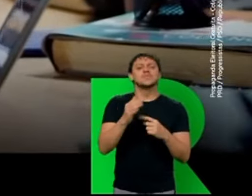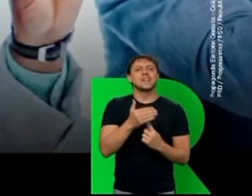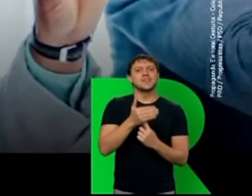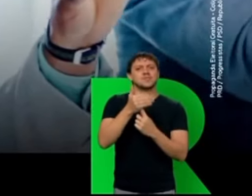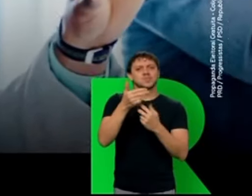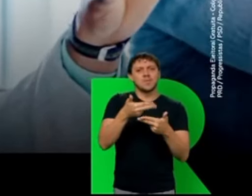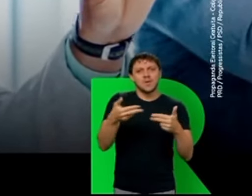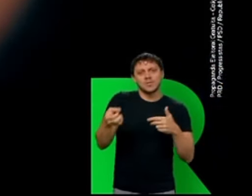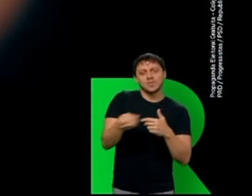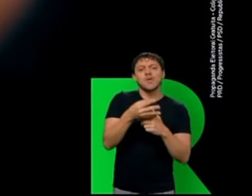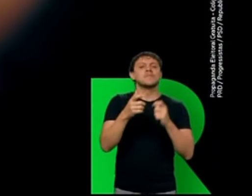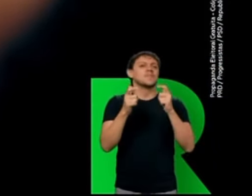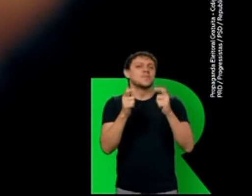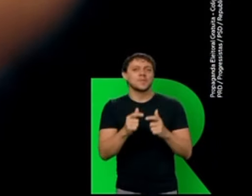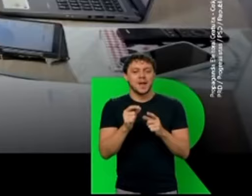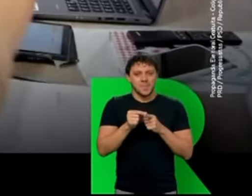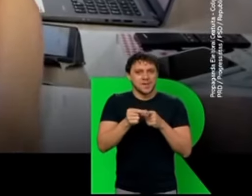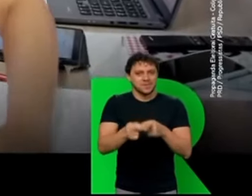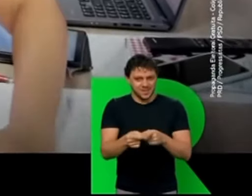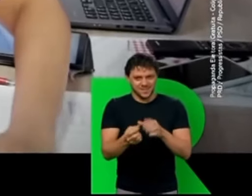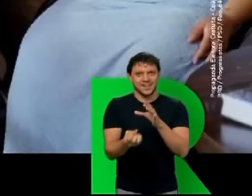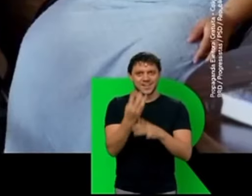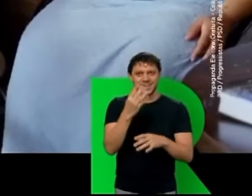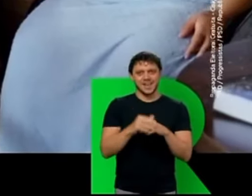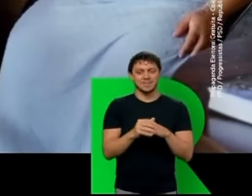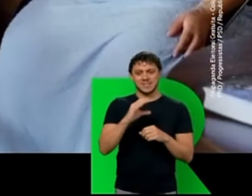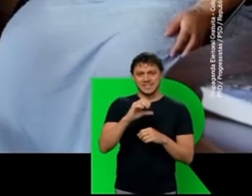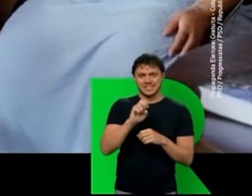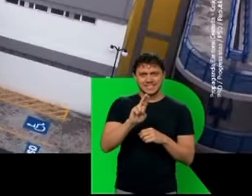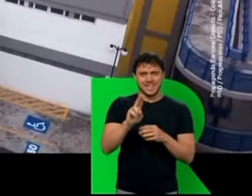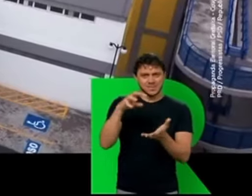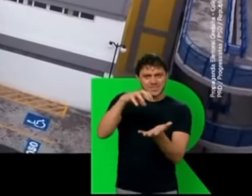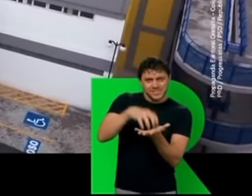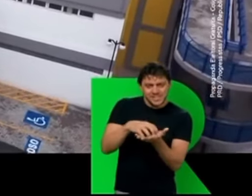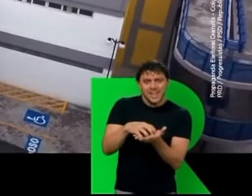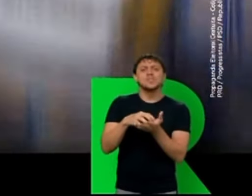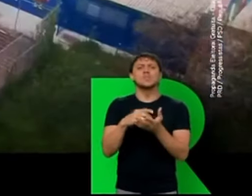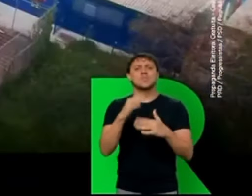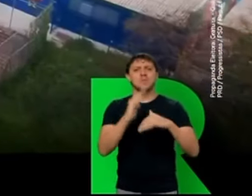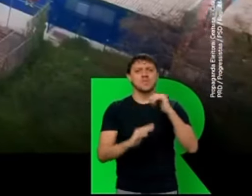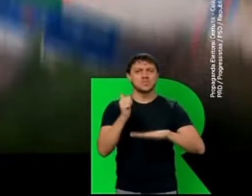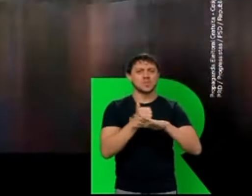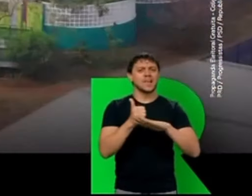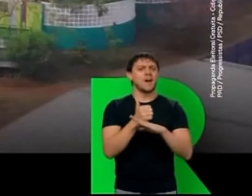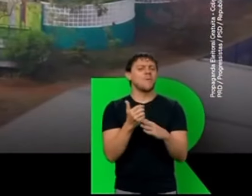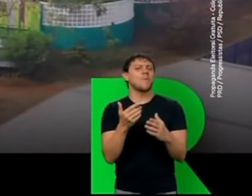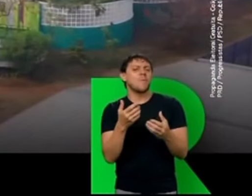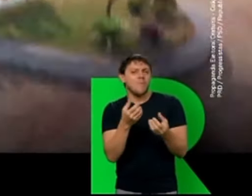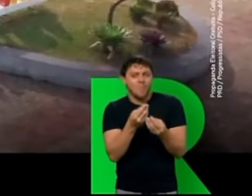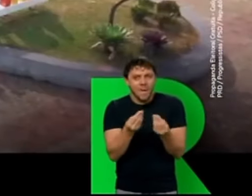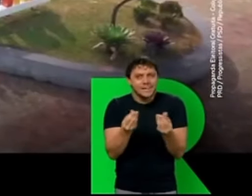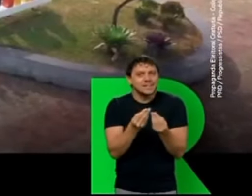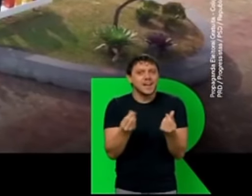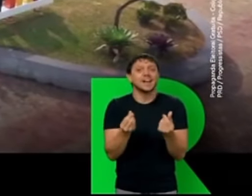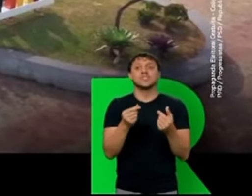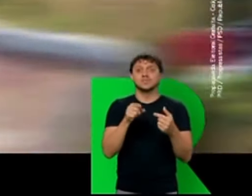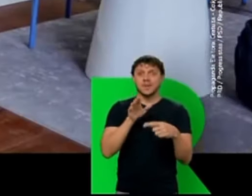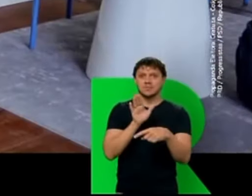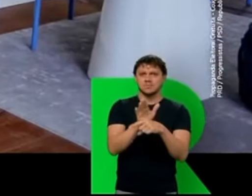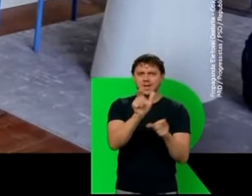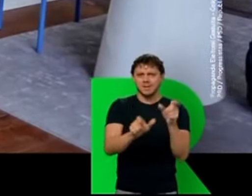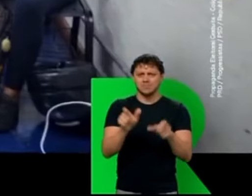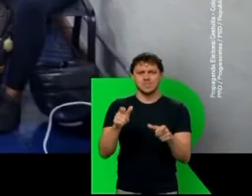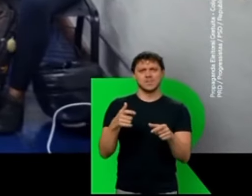de tecnologia e inovação para as periferias, transformando os CEUs em centros de qualificação profissional. Isso